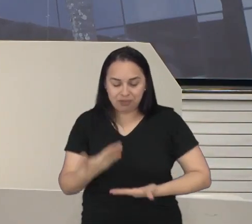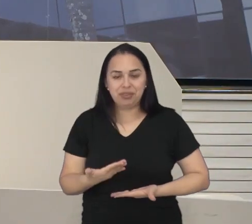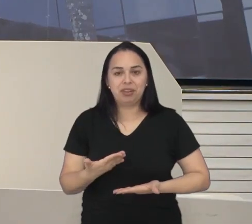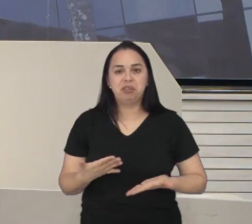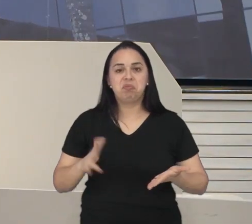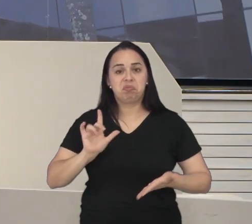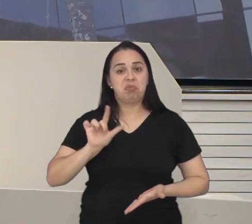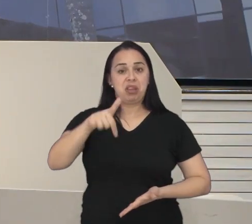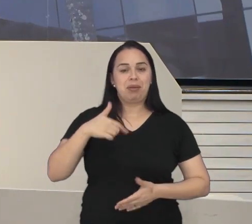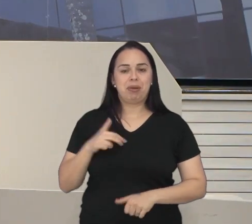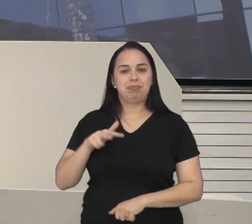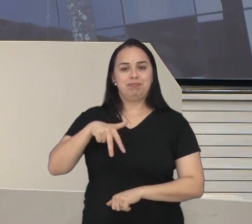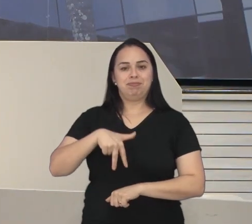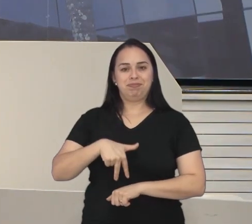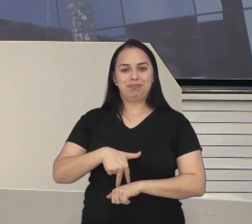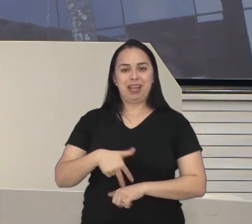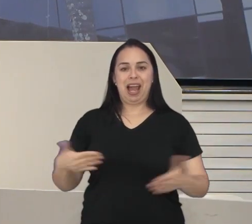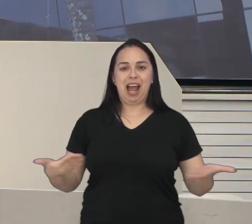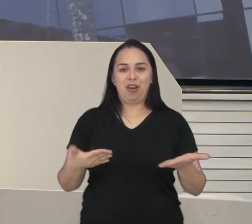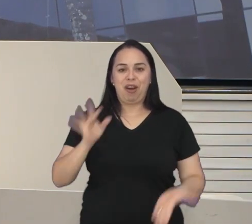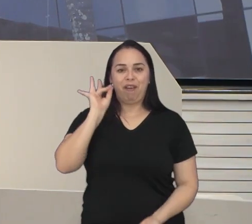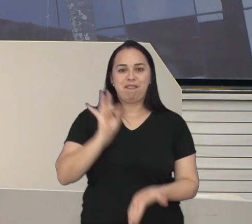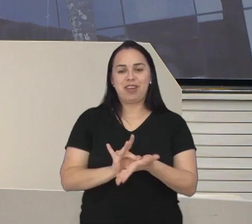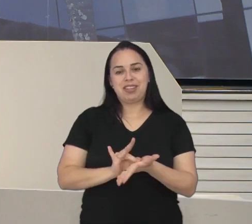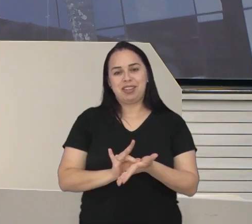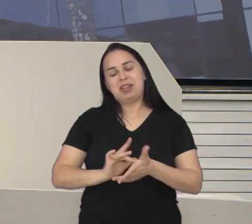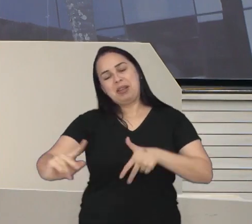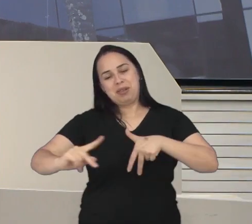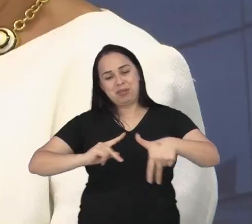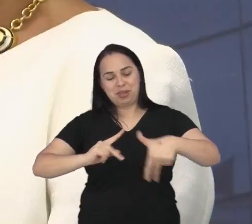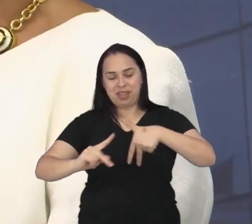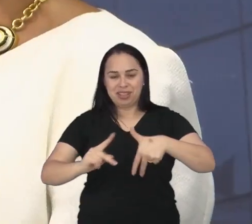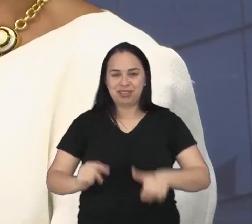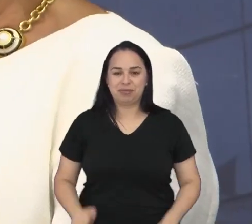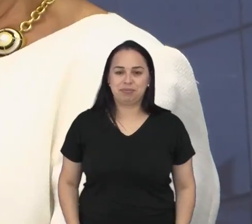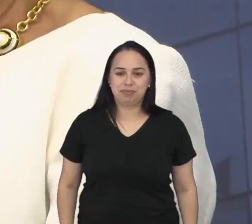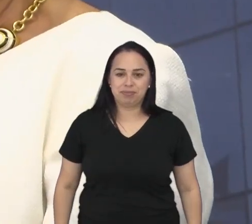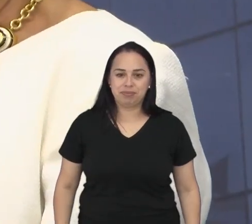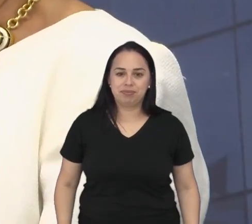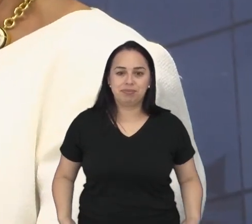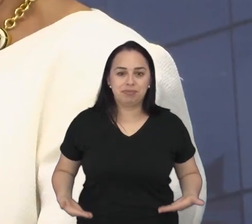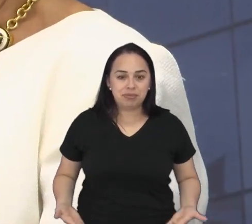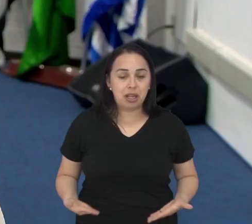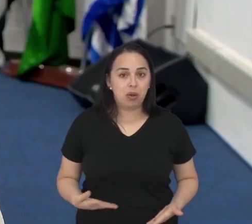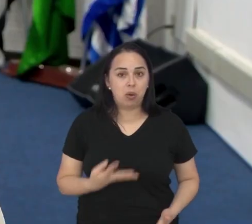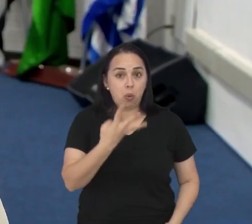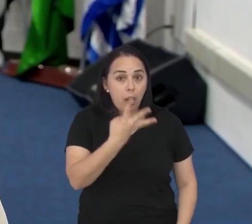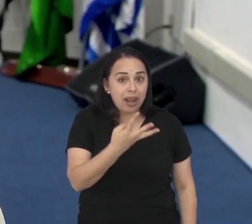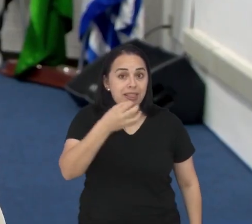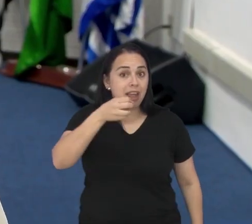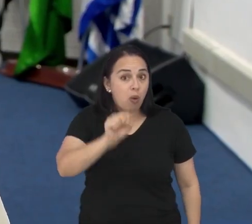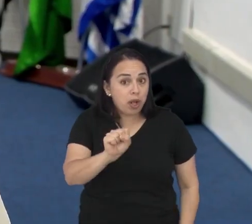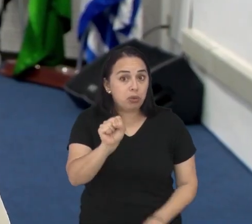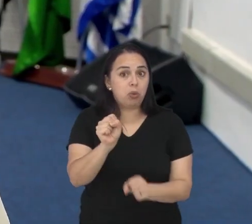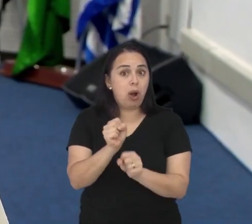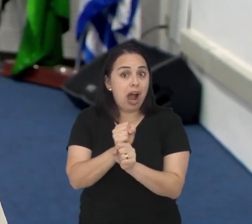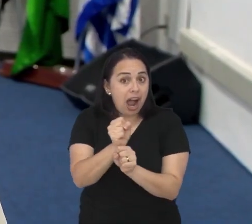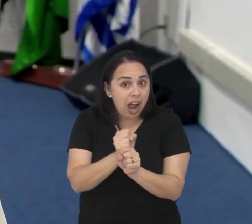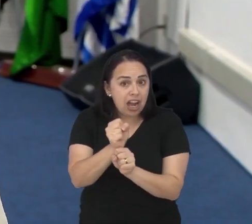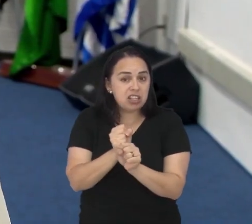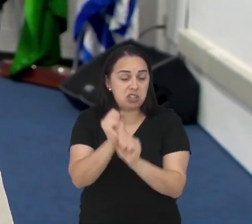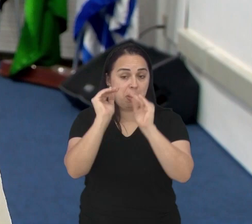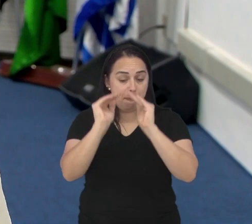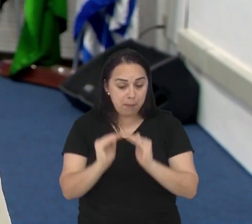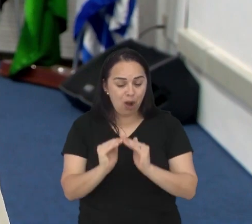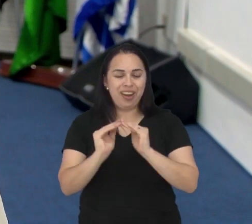Juana fala como é o sentimento de ser agora oficialmente uma cidadã joseense. Depois de 48 anos